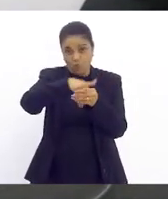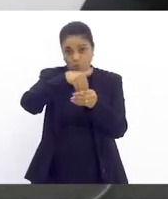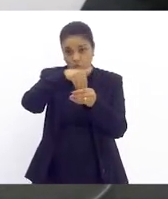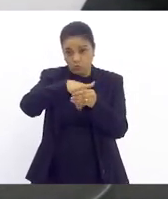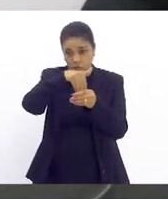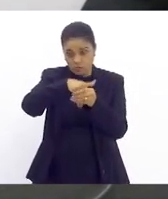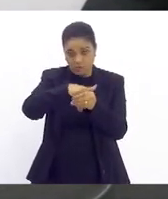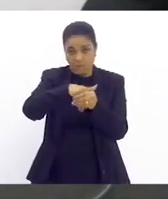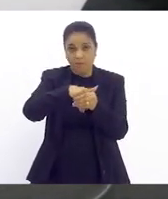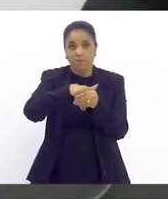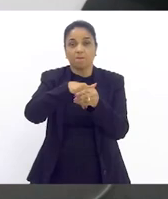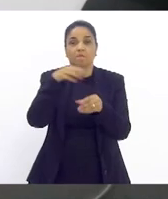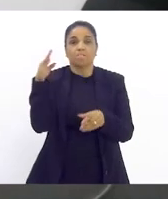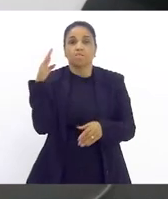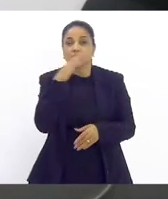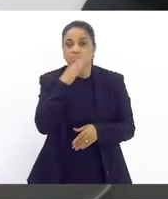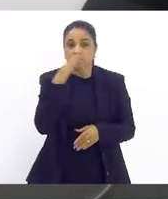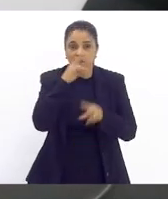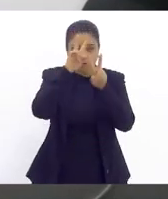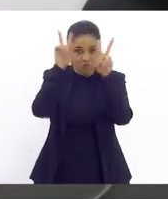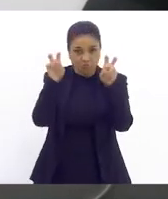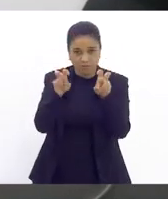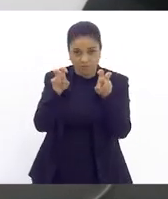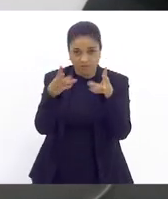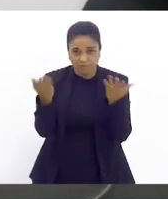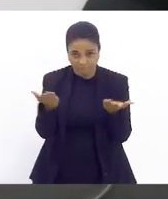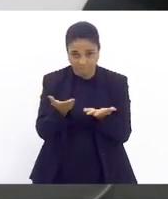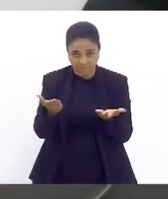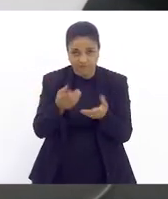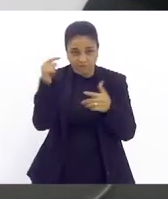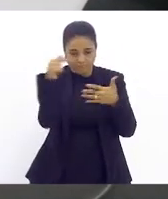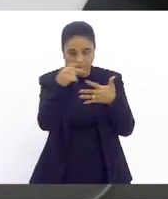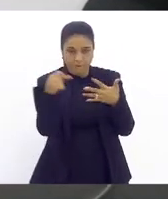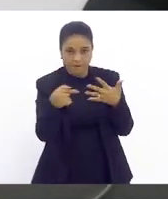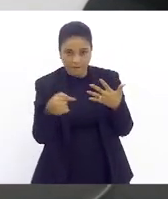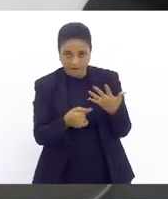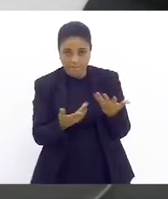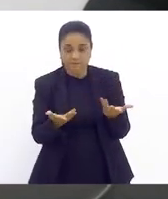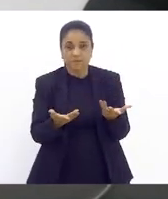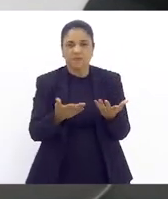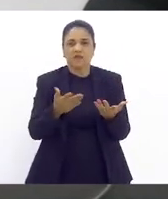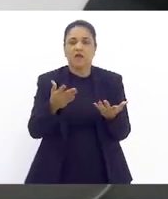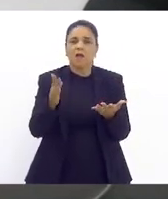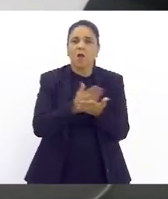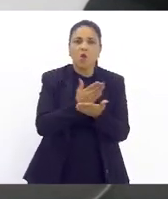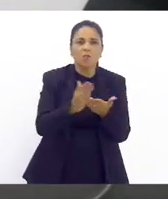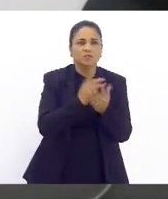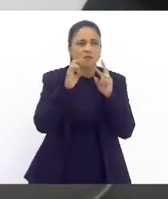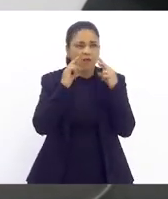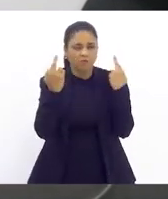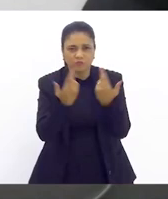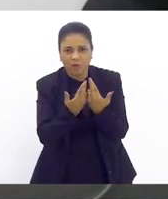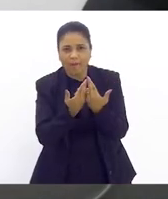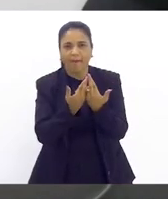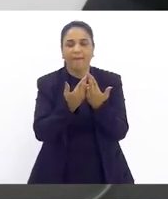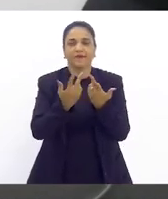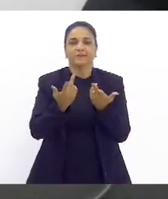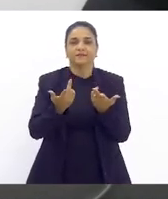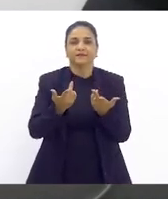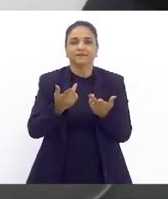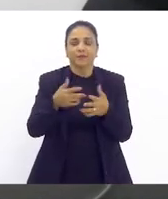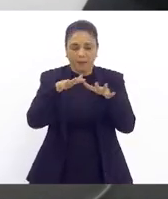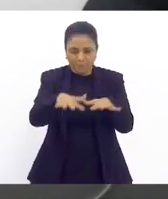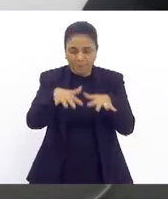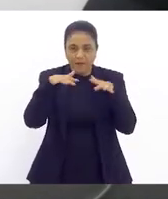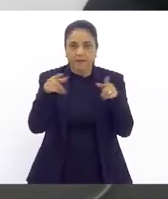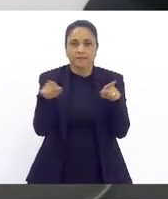em regime de urgência os temas aqui colocados eu acho que a gente muitas das vezes e muitas reuniões até no plenário a gente fala o tempo